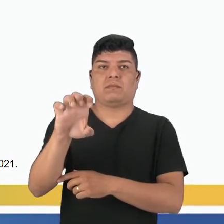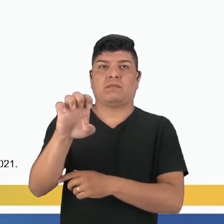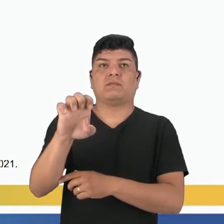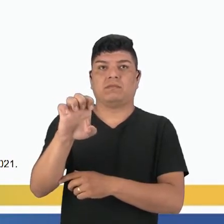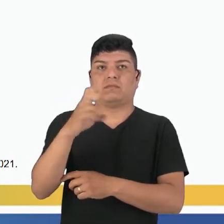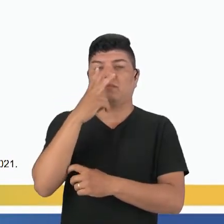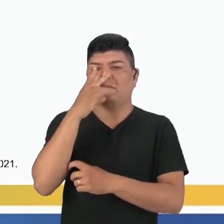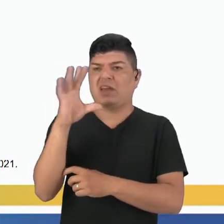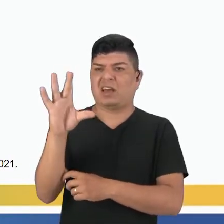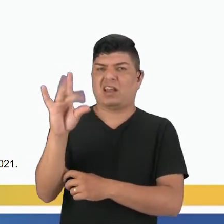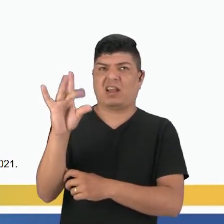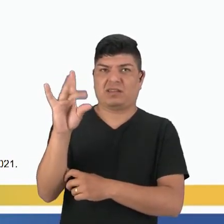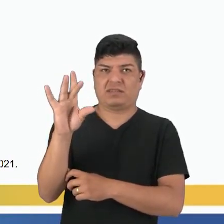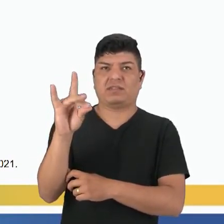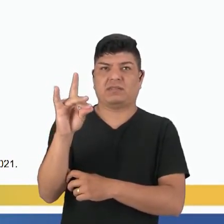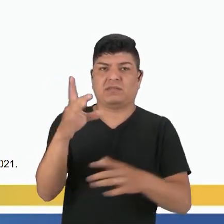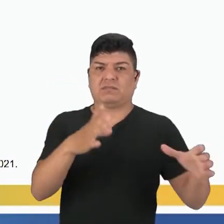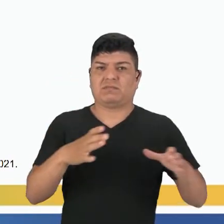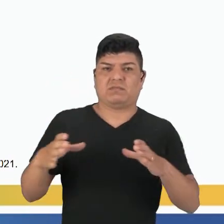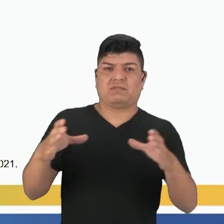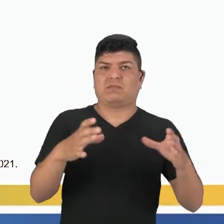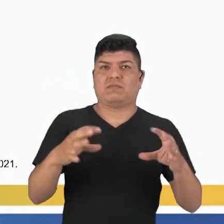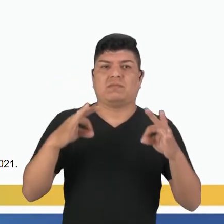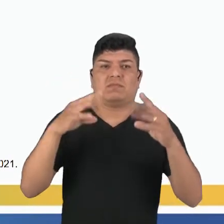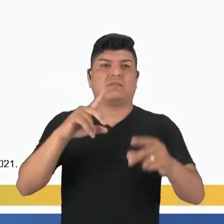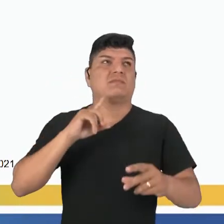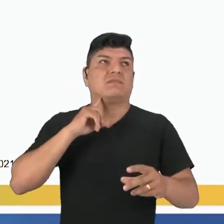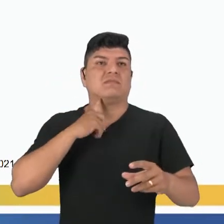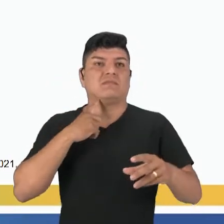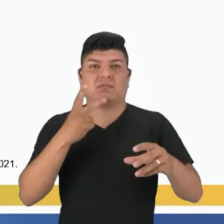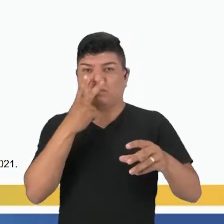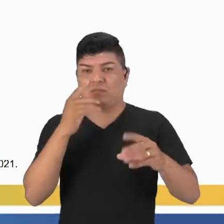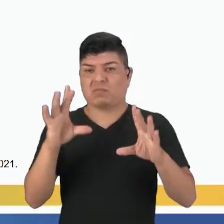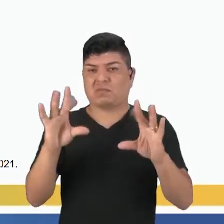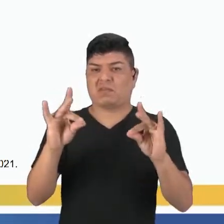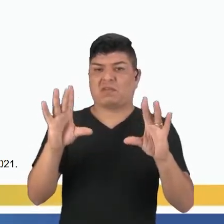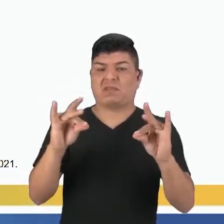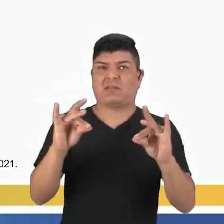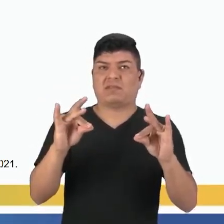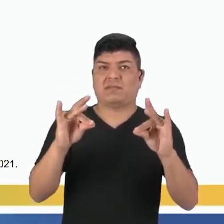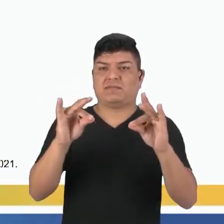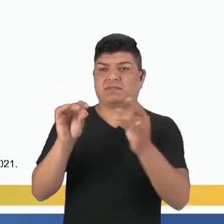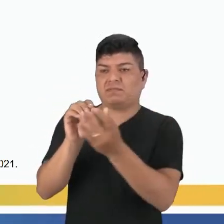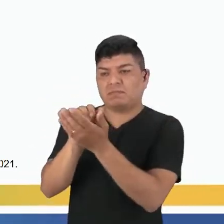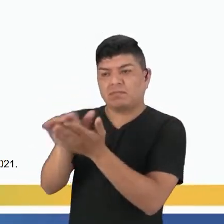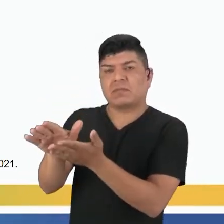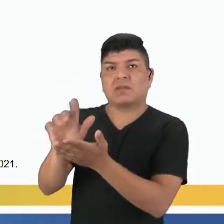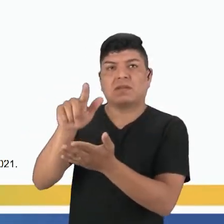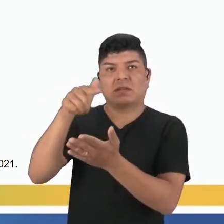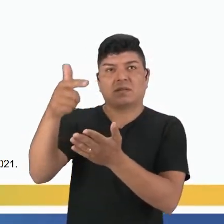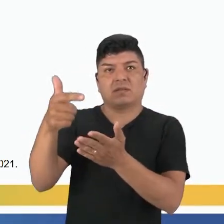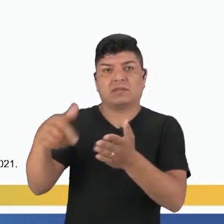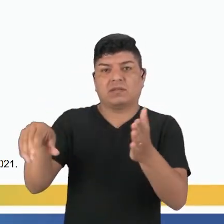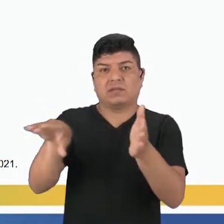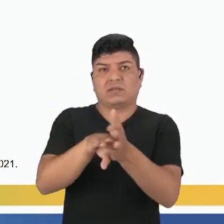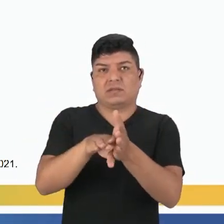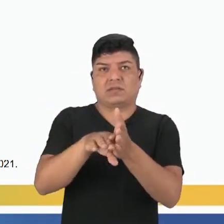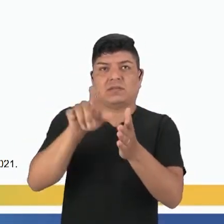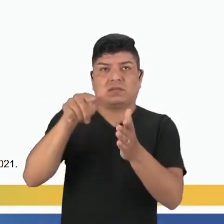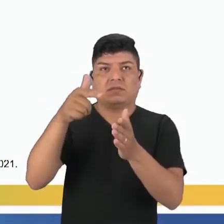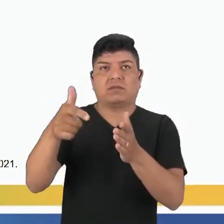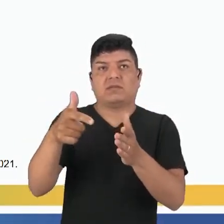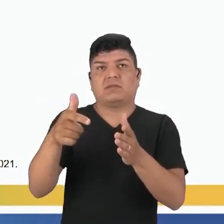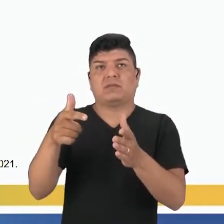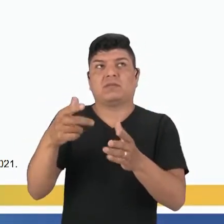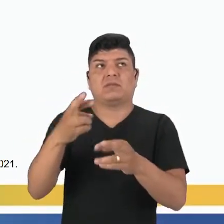cola num tanque de areia. Ele faz com que toda a sujeira grude nele, para que ela desça e depois vá lá para o tanque de decantação. O